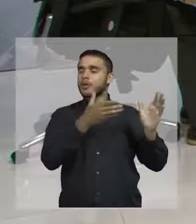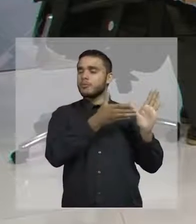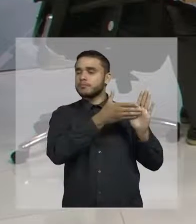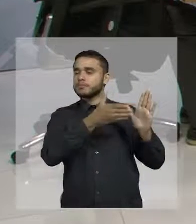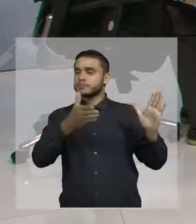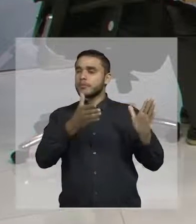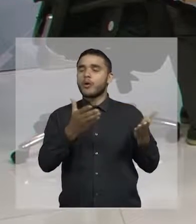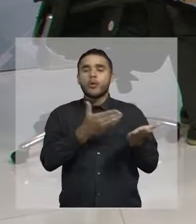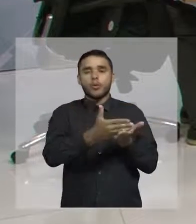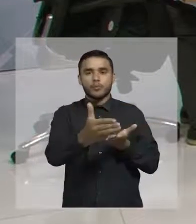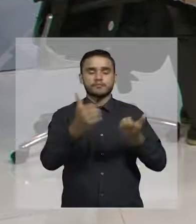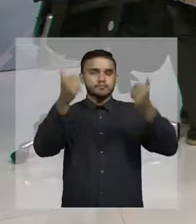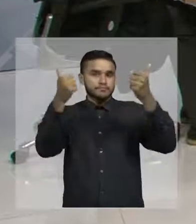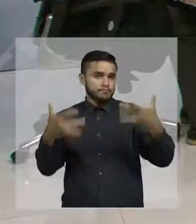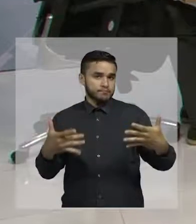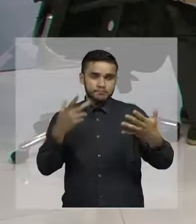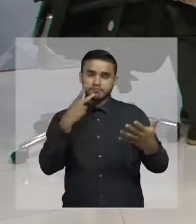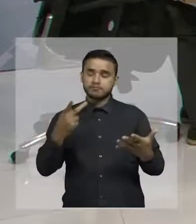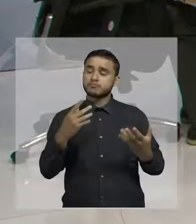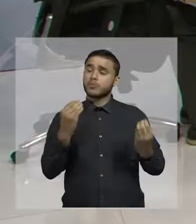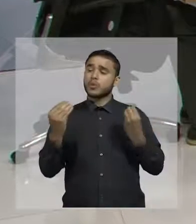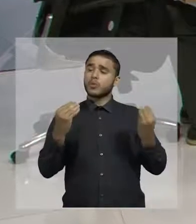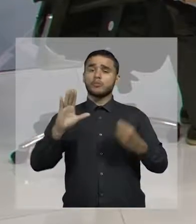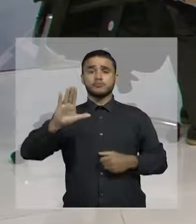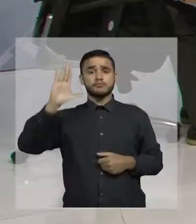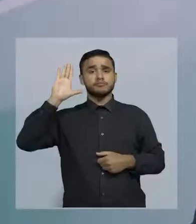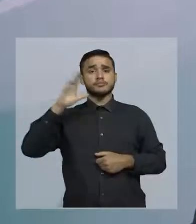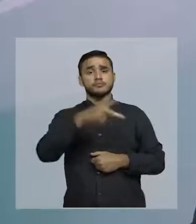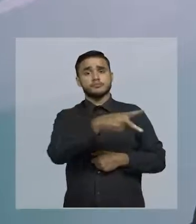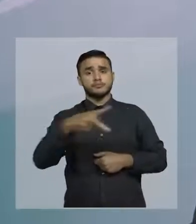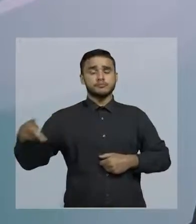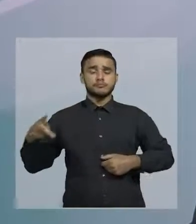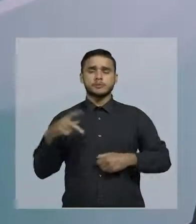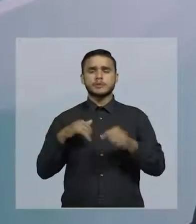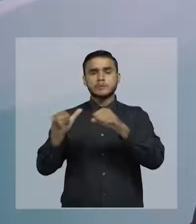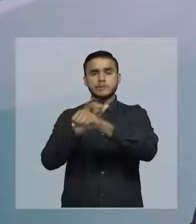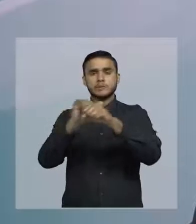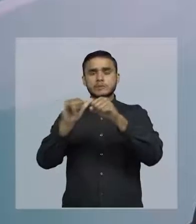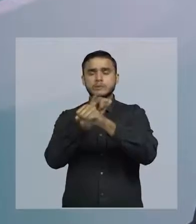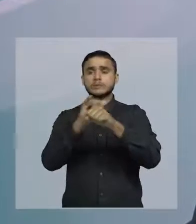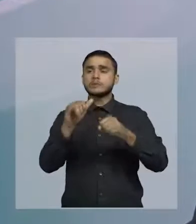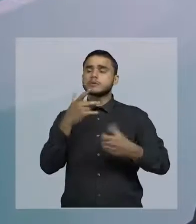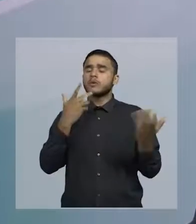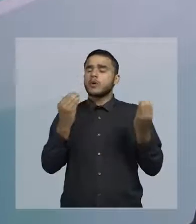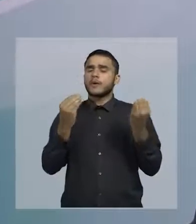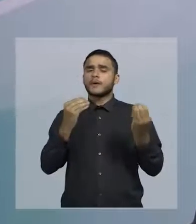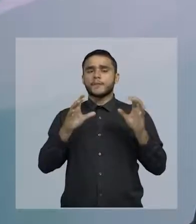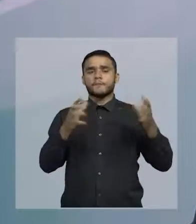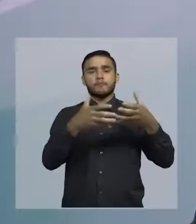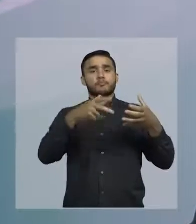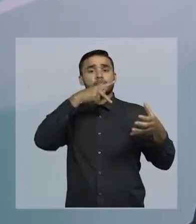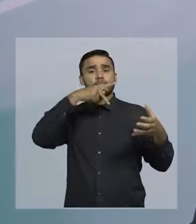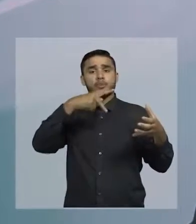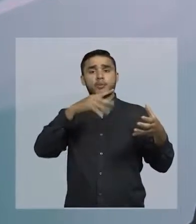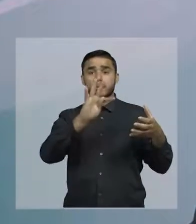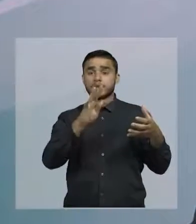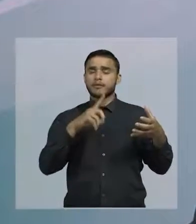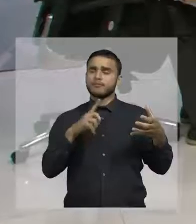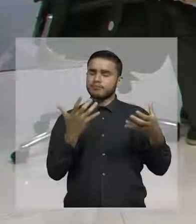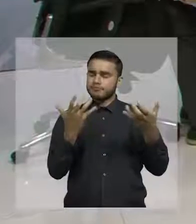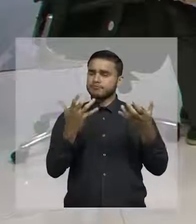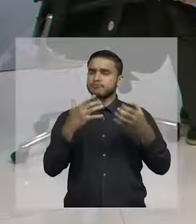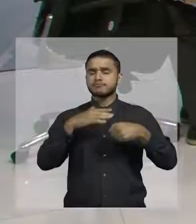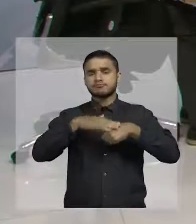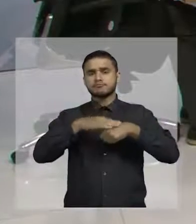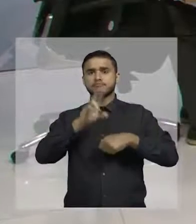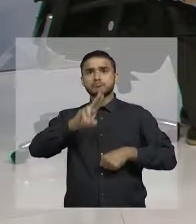pequeno editorial que fizemos, que é a sucessão presidencial, a partir dessa estratégia do PT, utilizando o